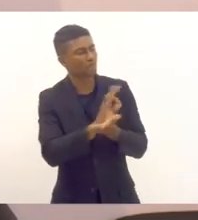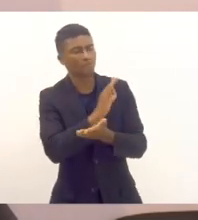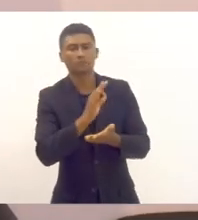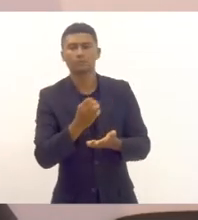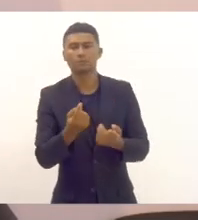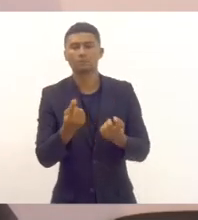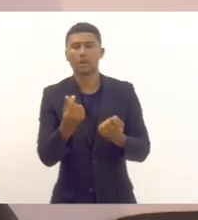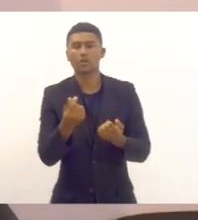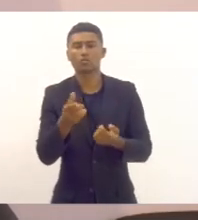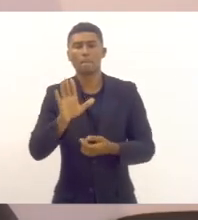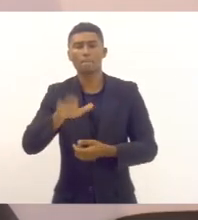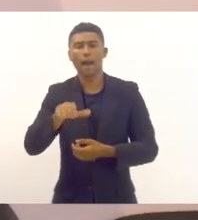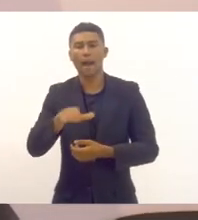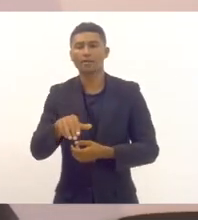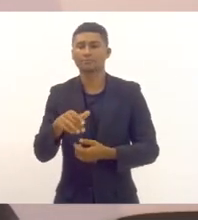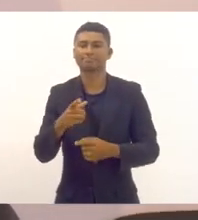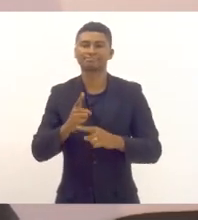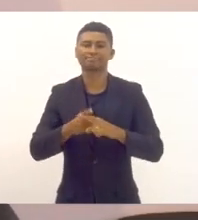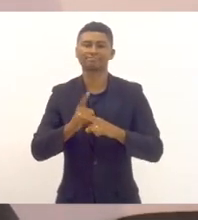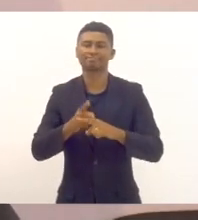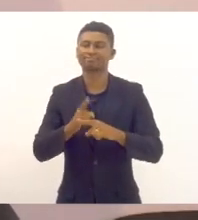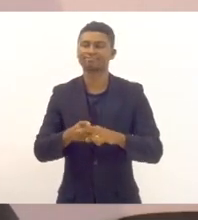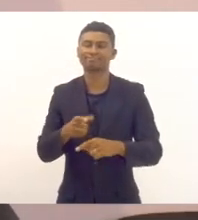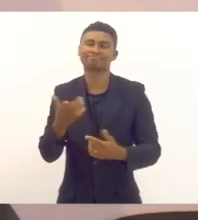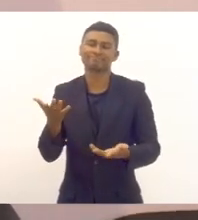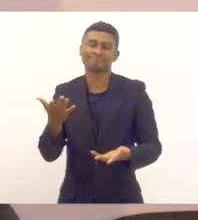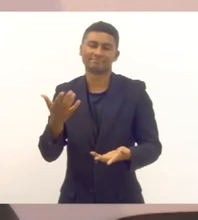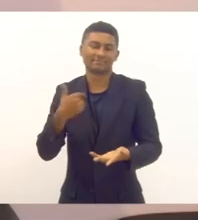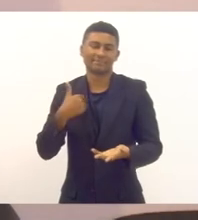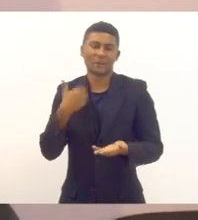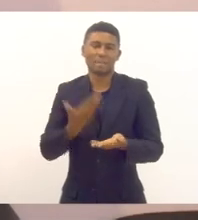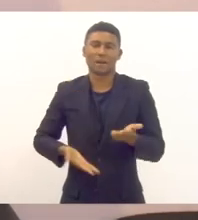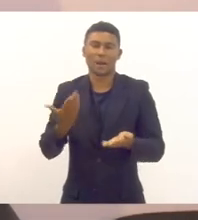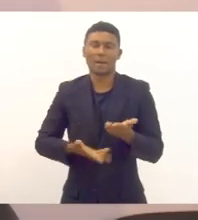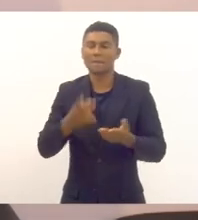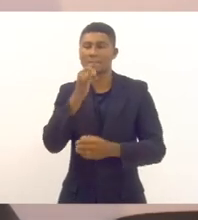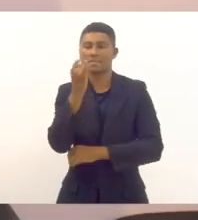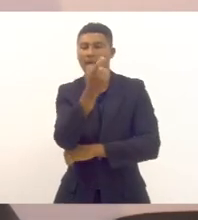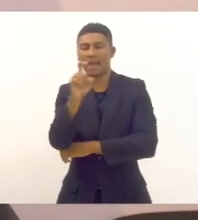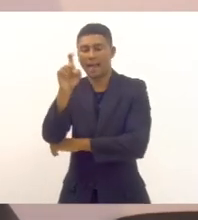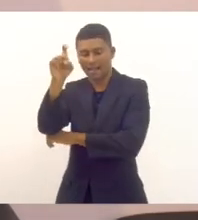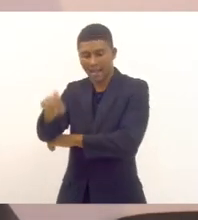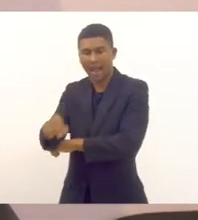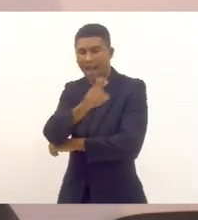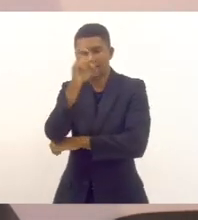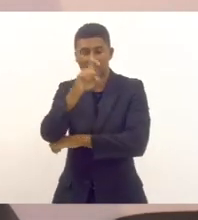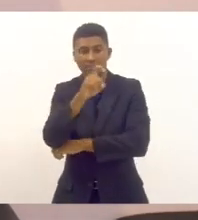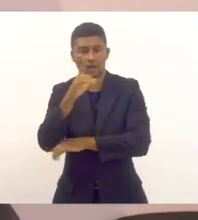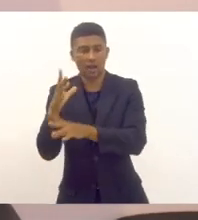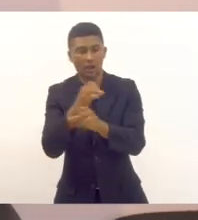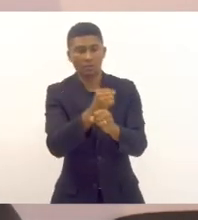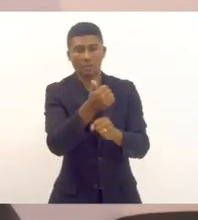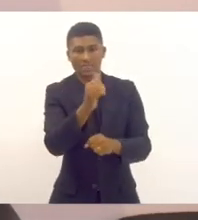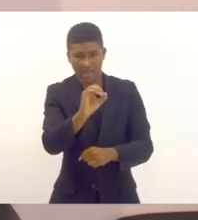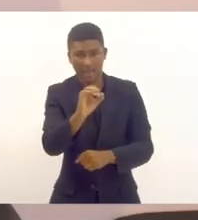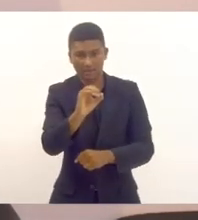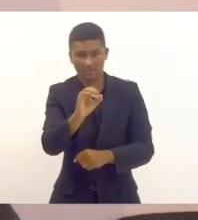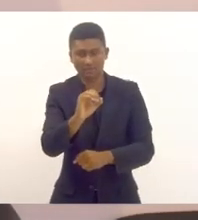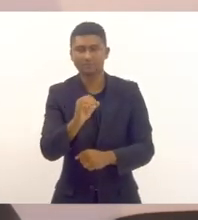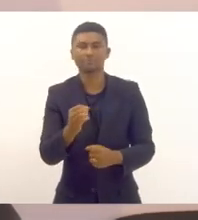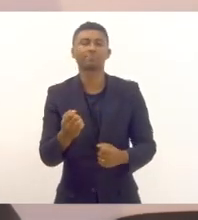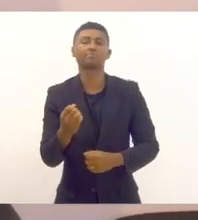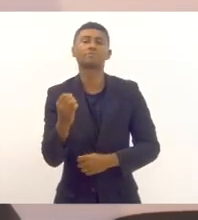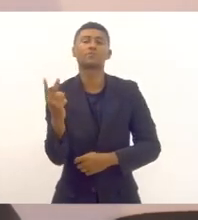Então, na minha planilha de custo, eu já saio perdendo, porque se eu compro um guindaste, se eu tenho 10 guindastes de 250 toneladas, eu tenho 60 mil